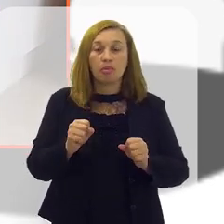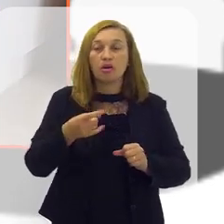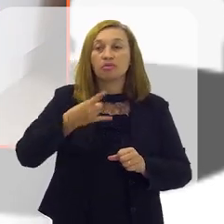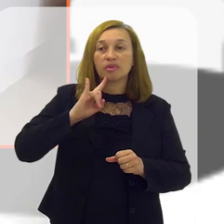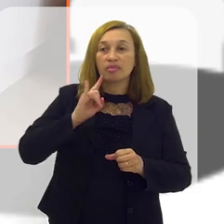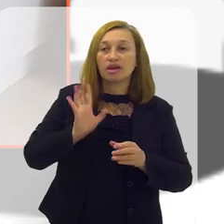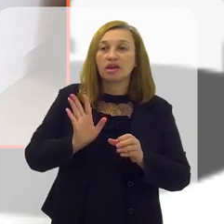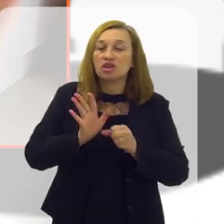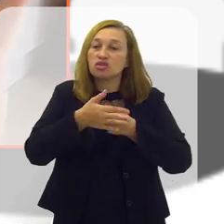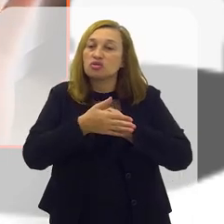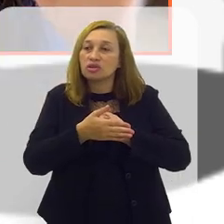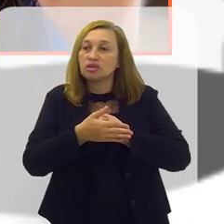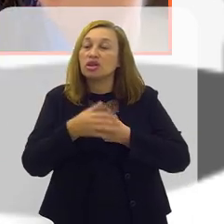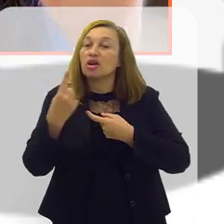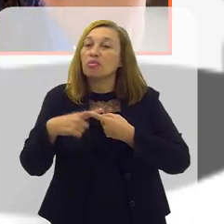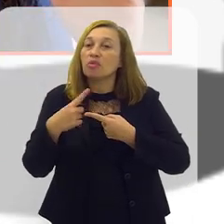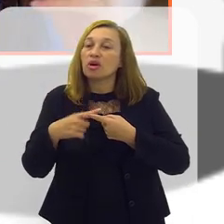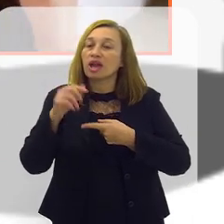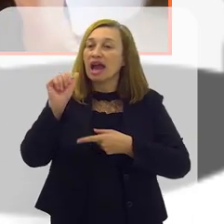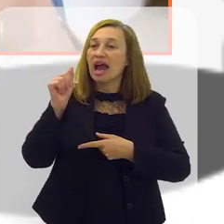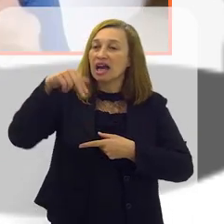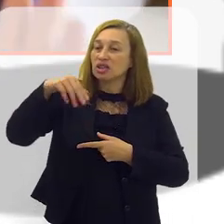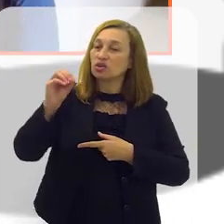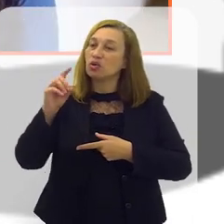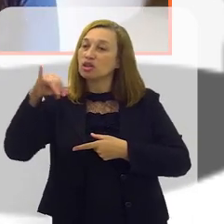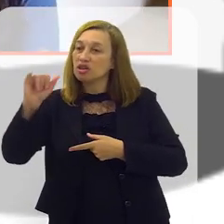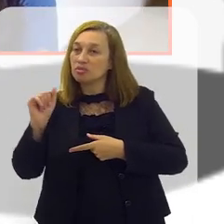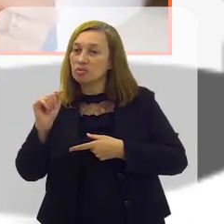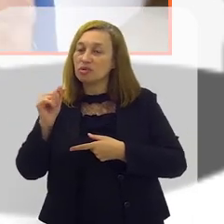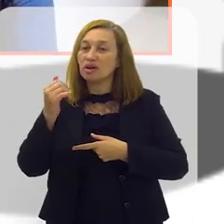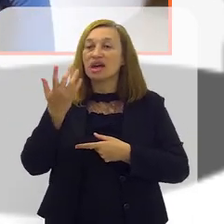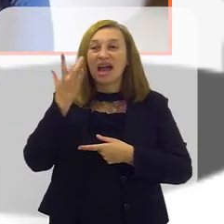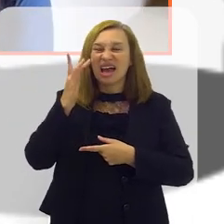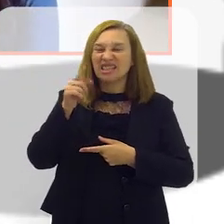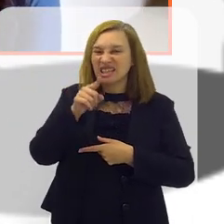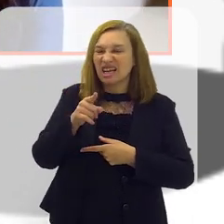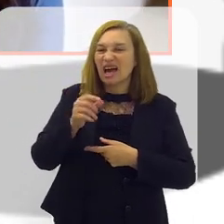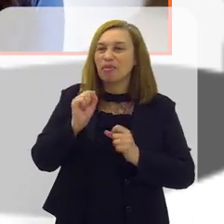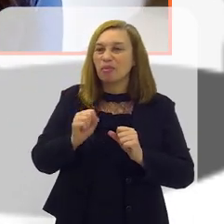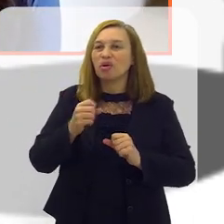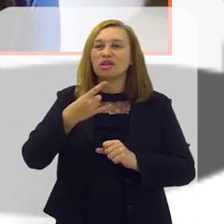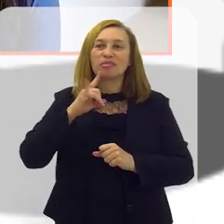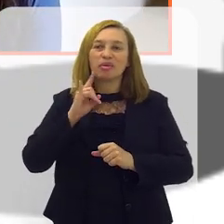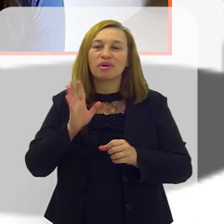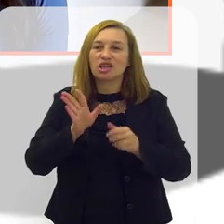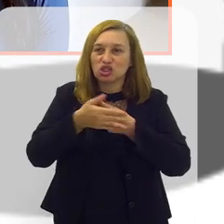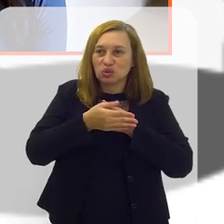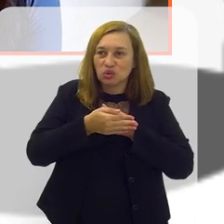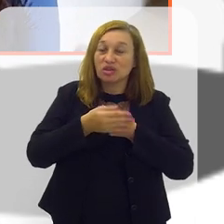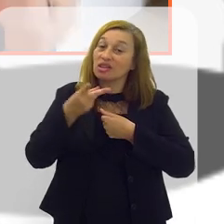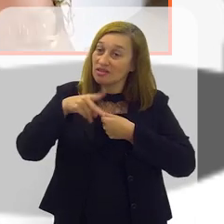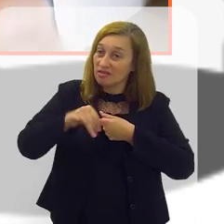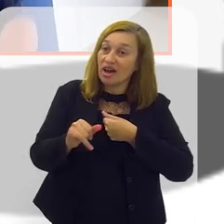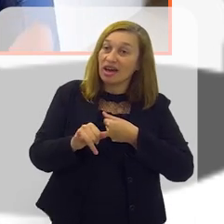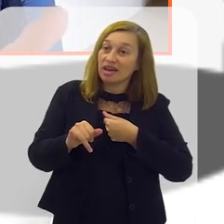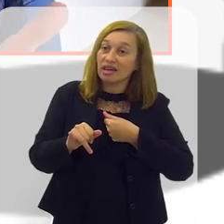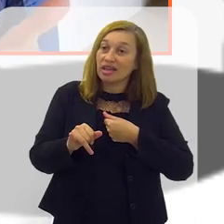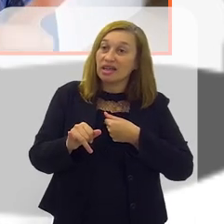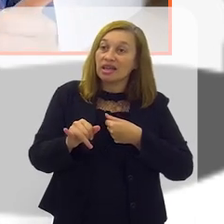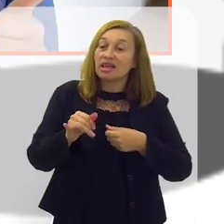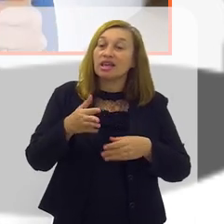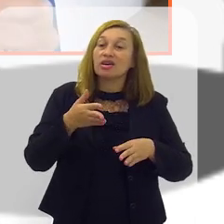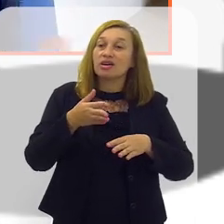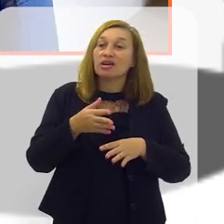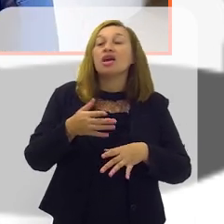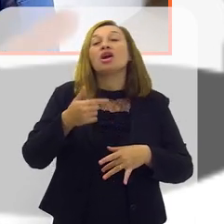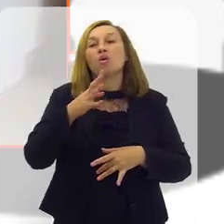beber escondido, é anônimo. E a pessoa vai pro AA porque acha que lá ela pode beber escondido. E vai.